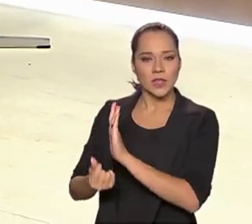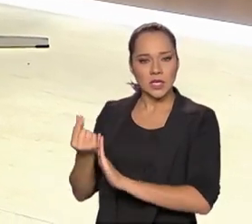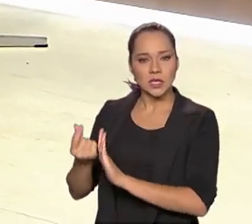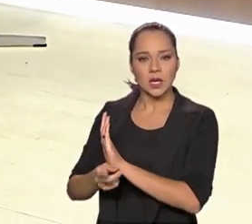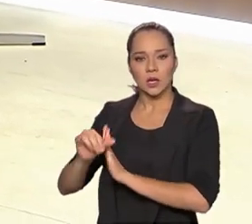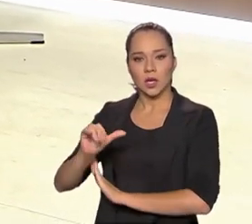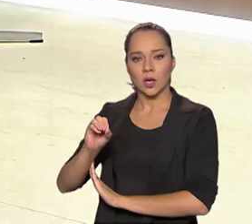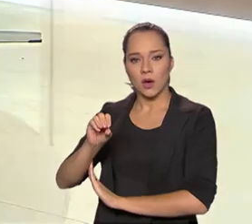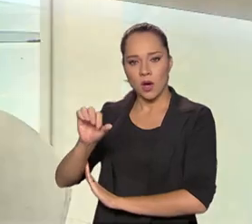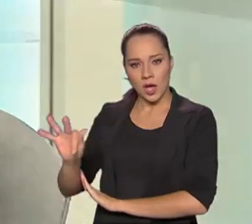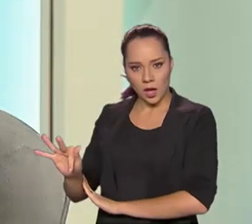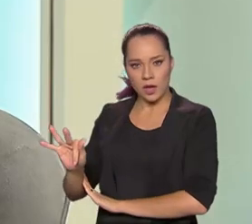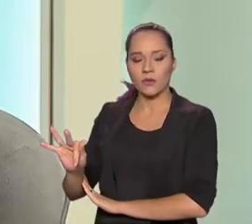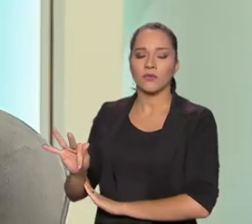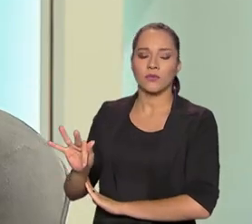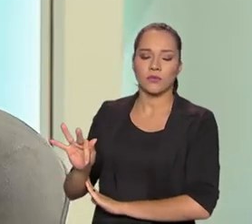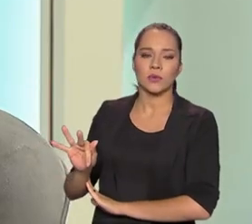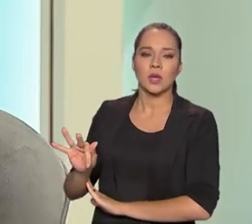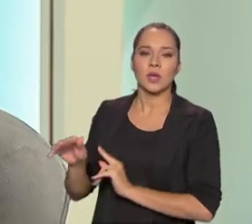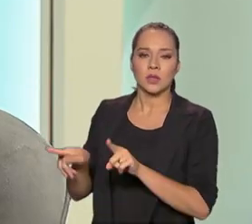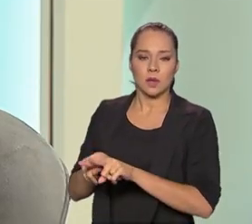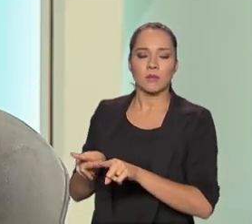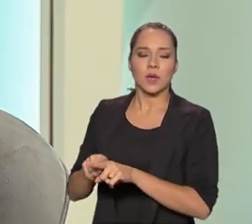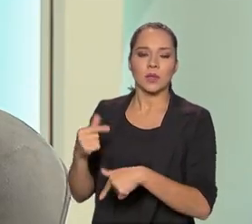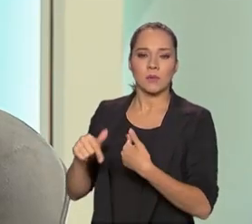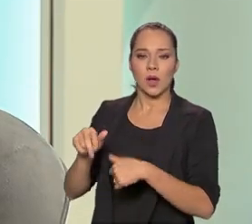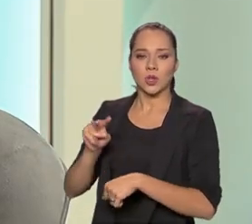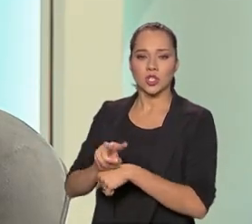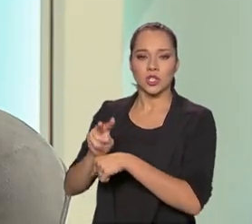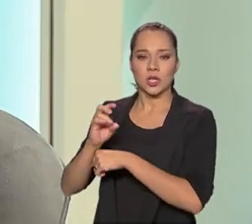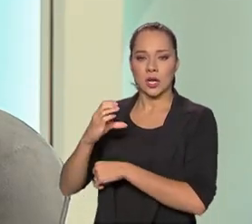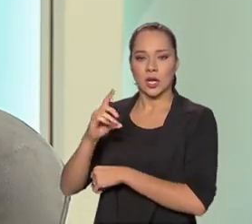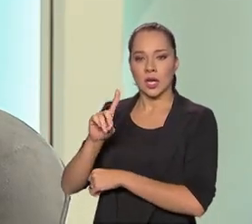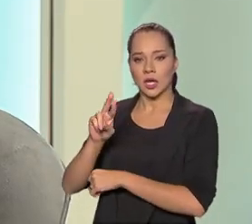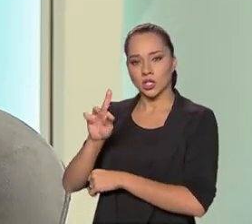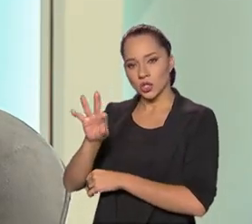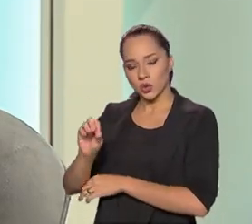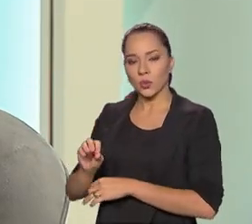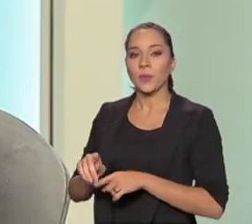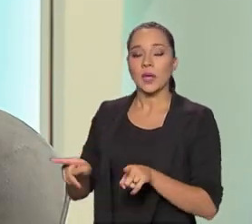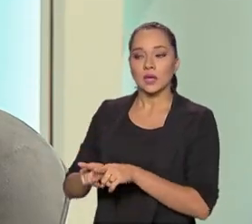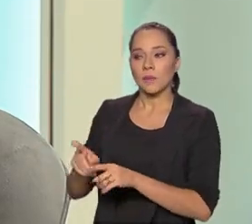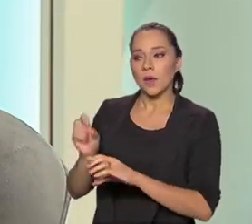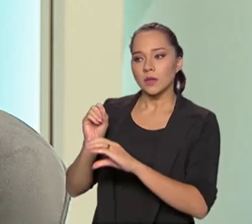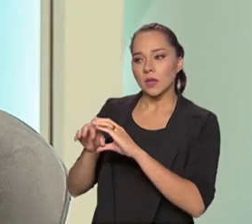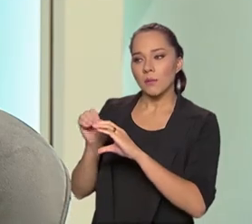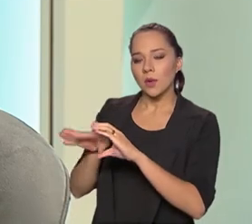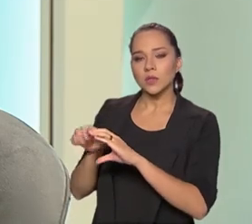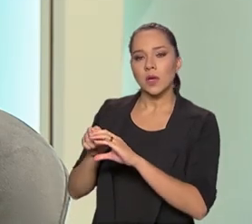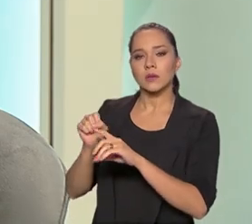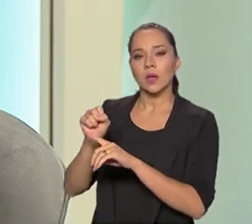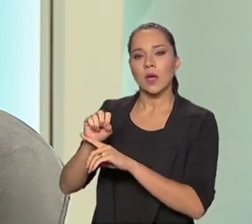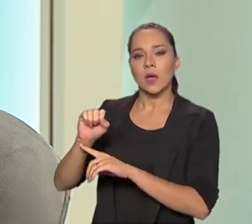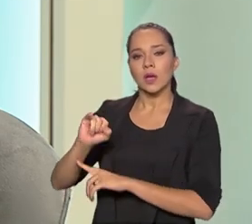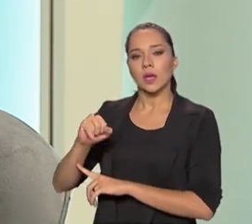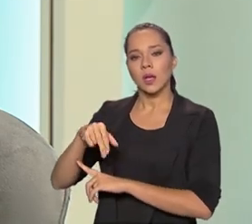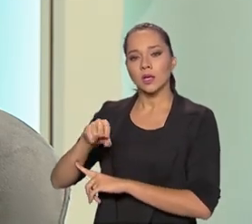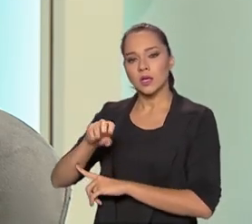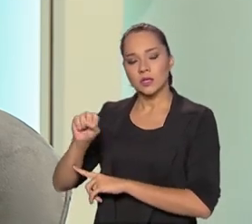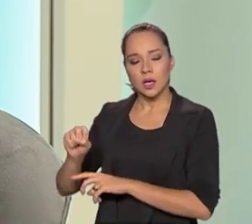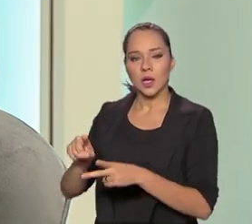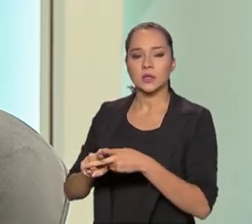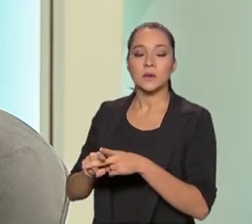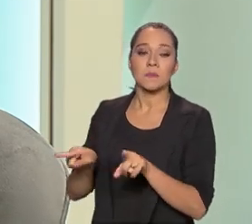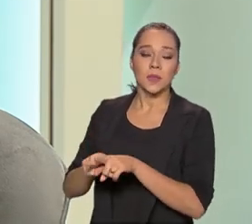do IOF, incidente sobre operações de crédito, das contribuições previdenciárias, dos tributos devidos pelas